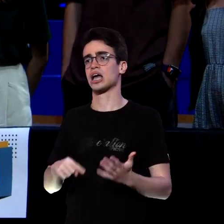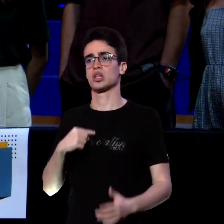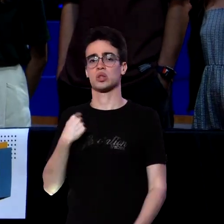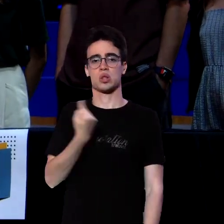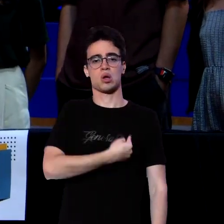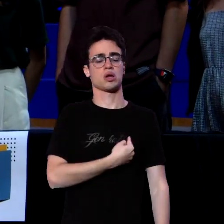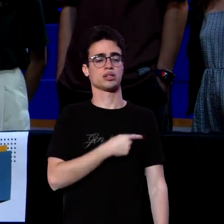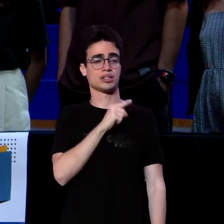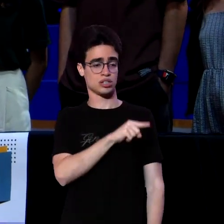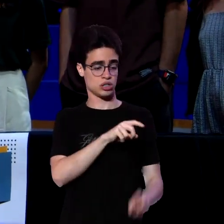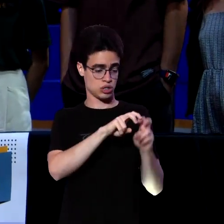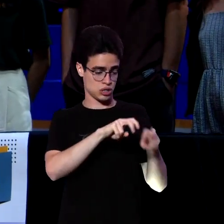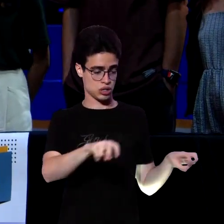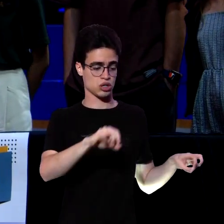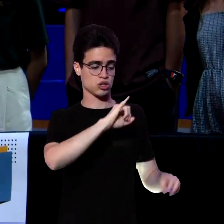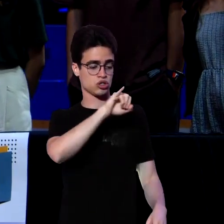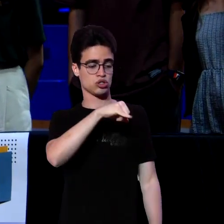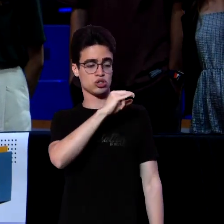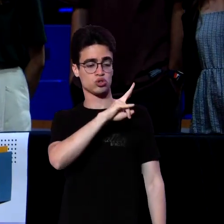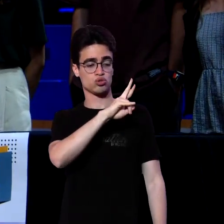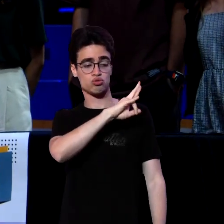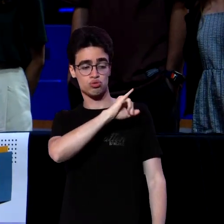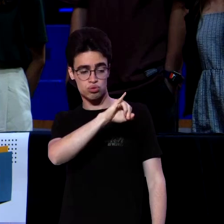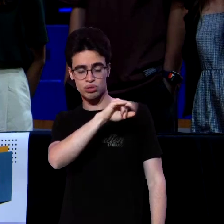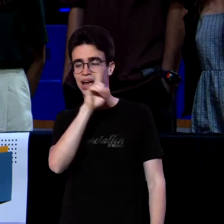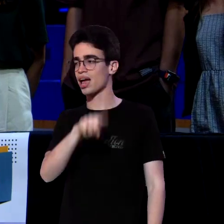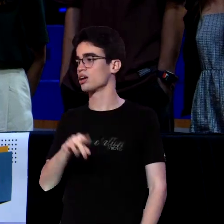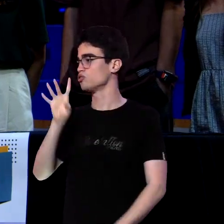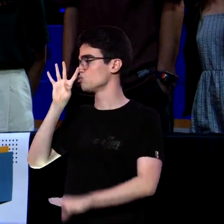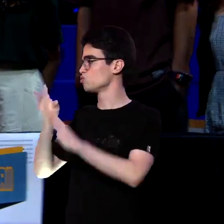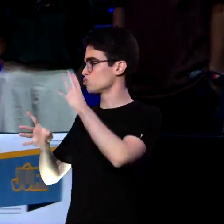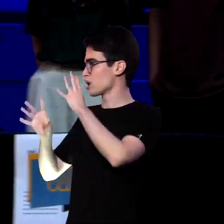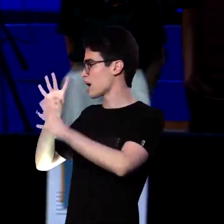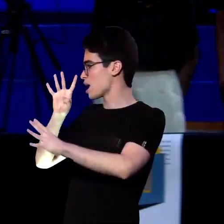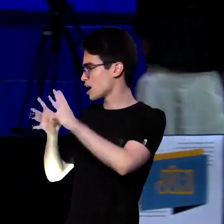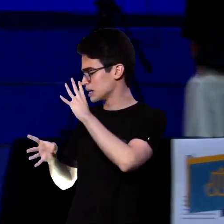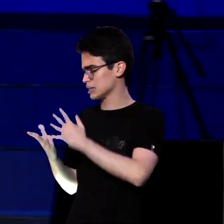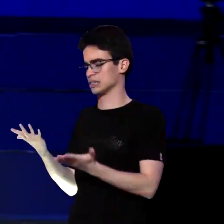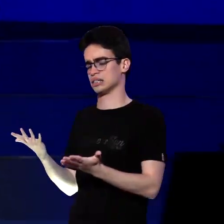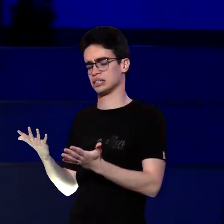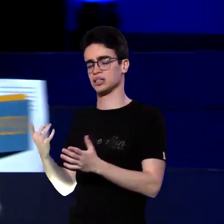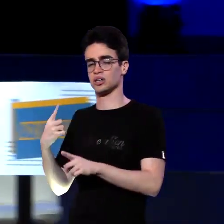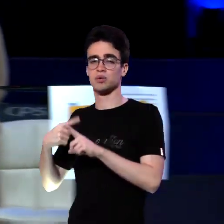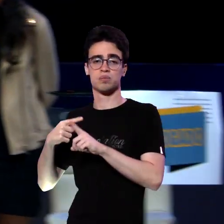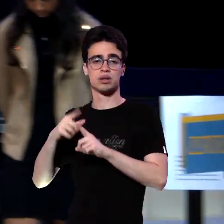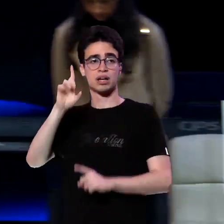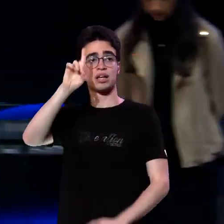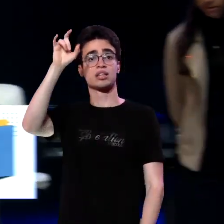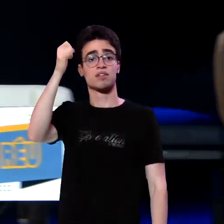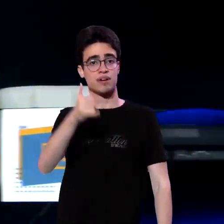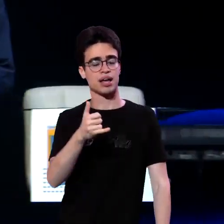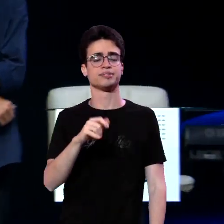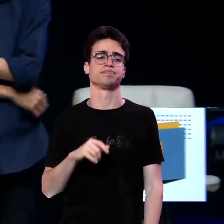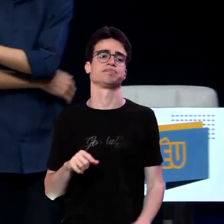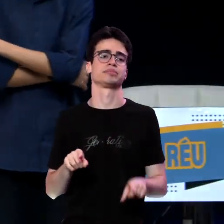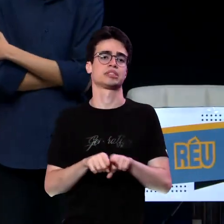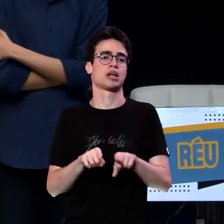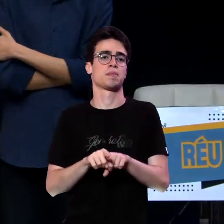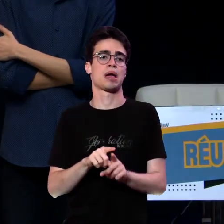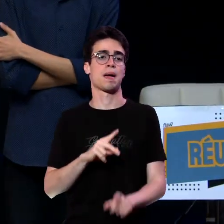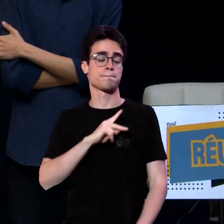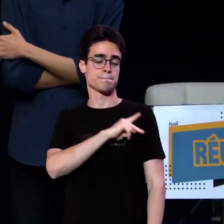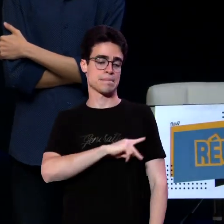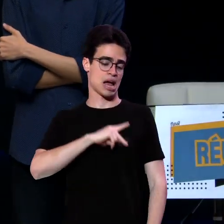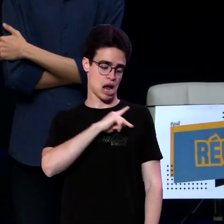Qual que é o papel do júri? Julgar. Deus diz, o apóstolo Paulo diz,